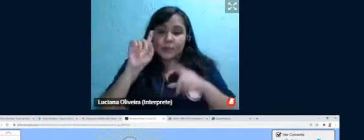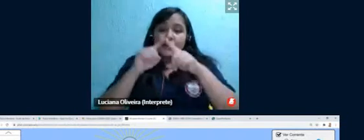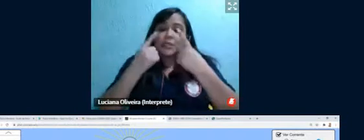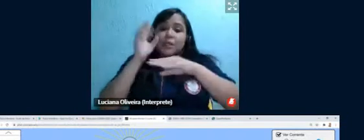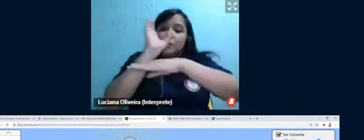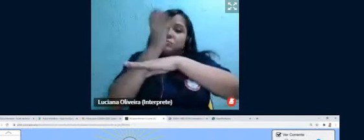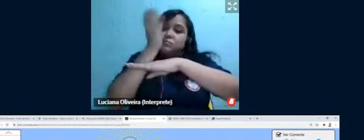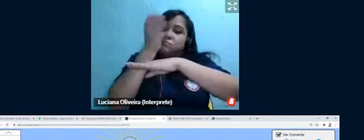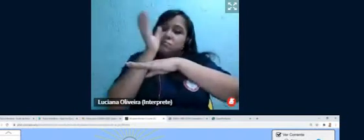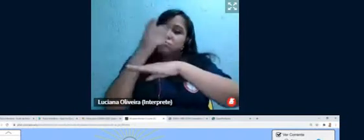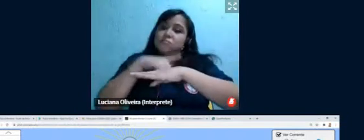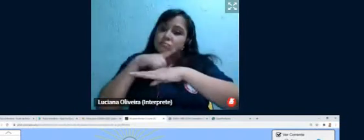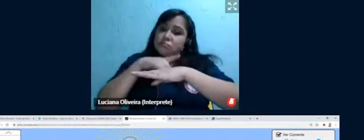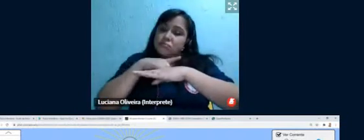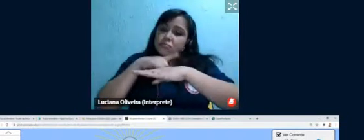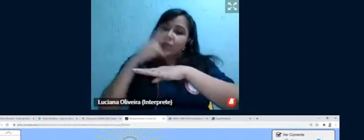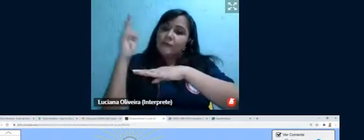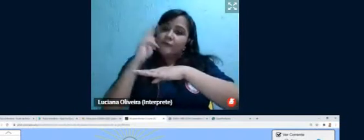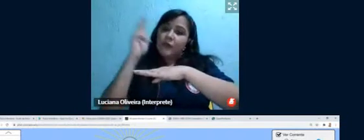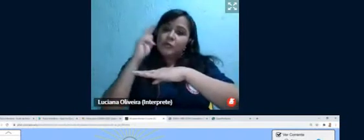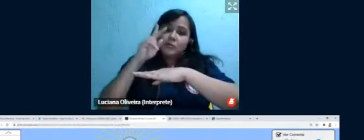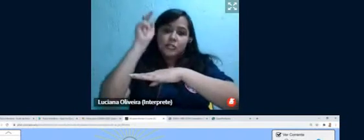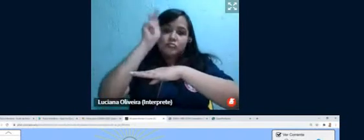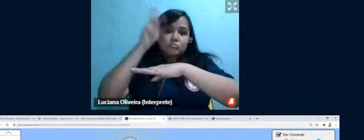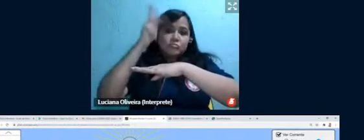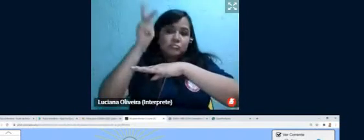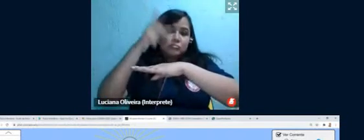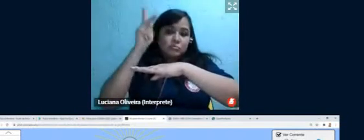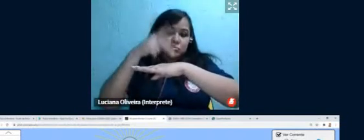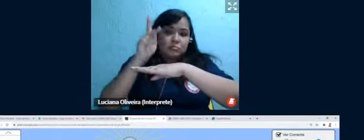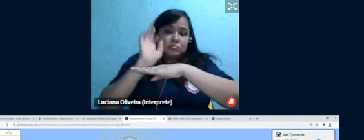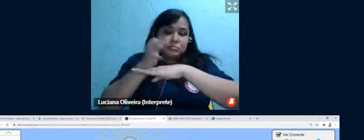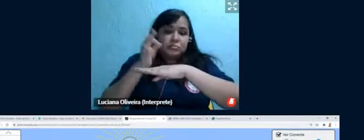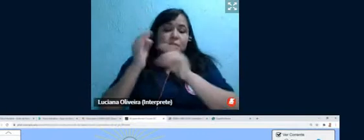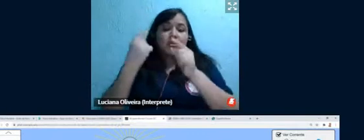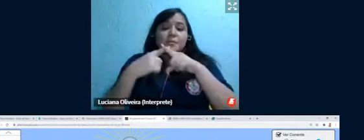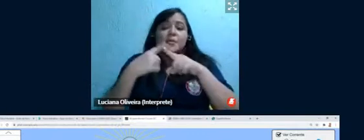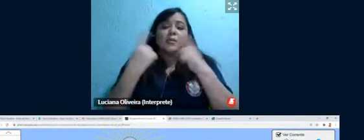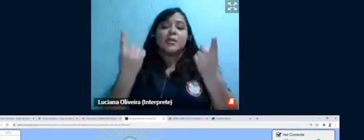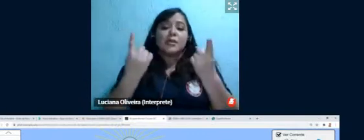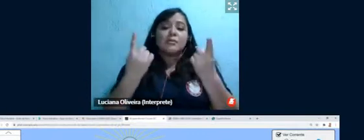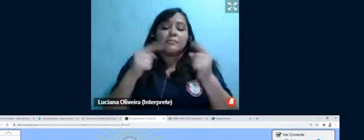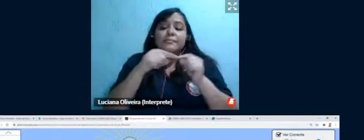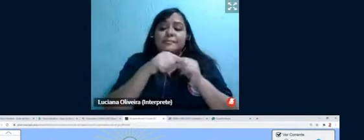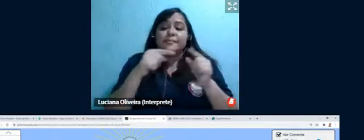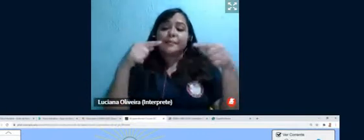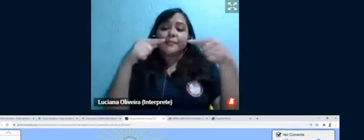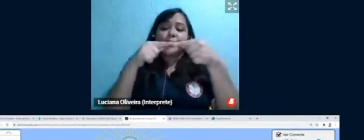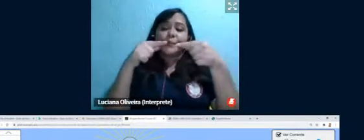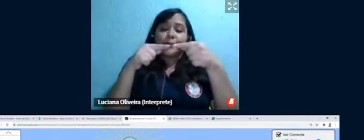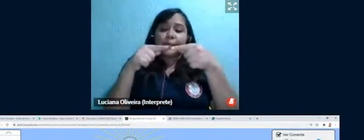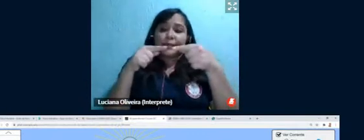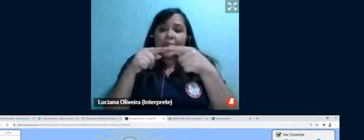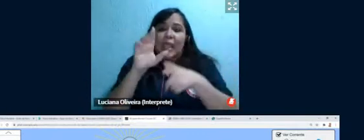para ele, porque ele está ligado entre A e B, sozinho, então ele fica com a tensão da fonte. A fonte tem 9 volts só para mim, entre A e